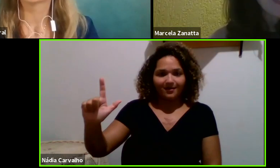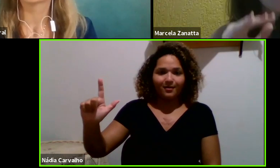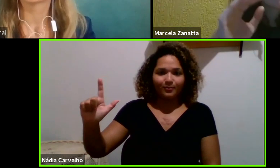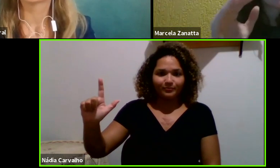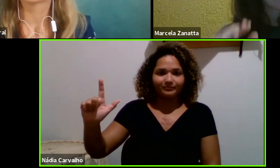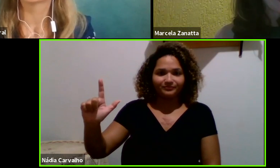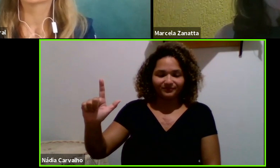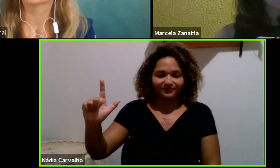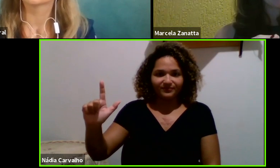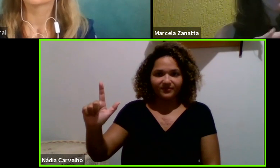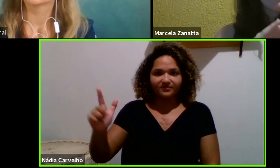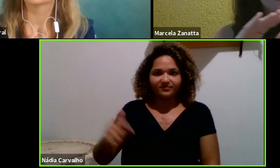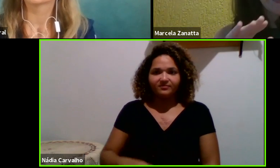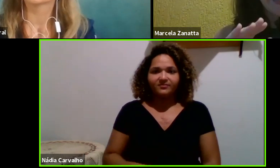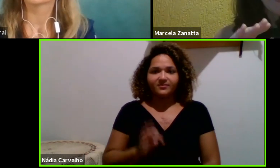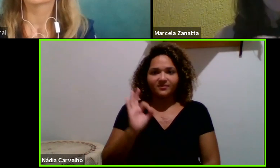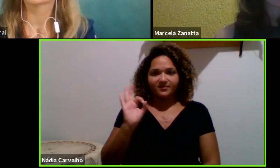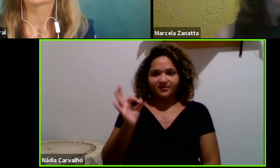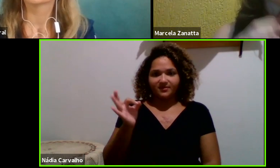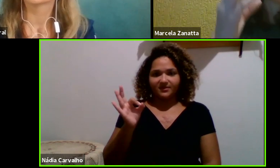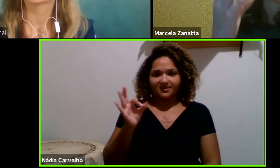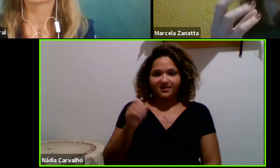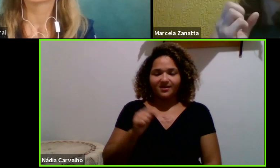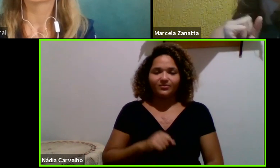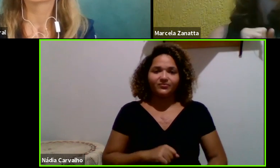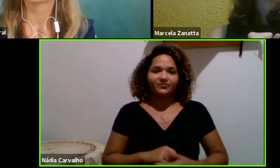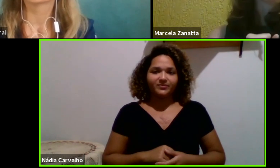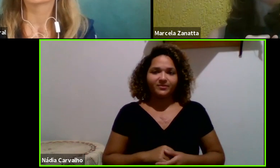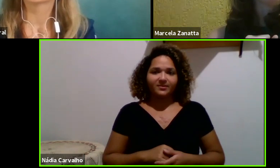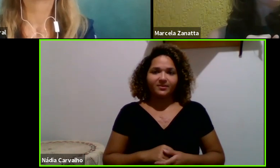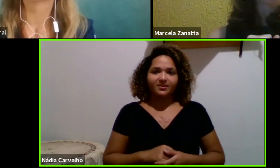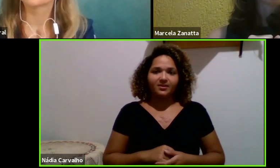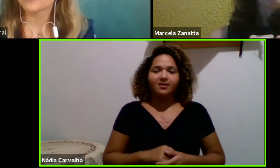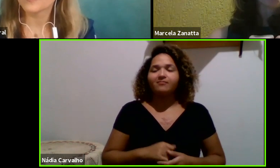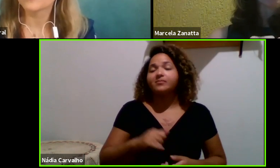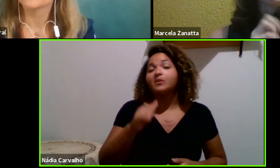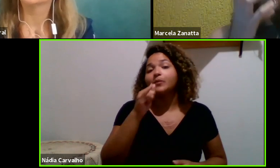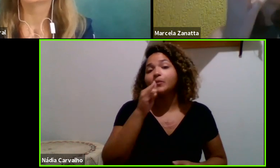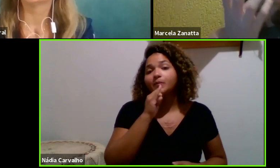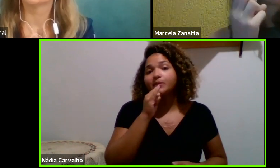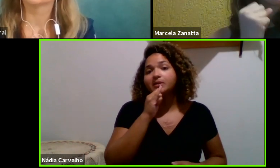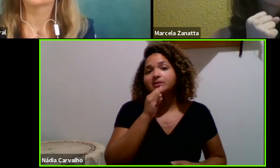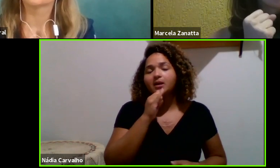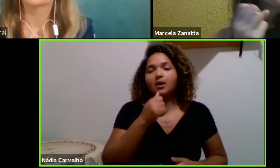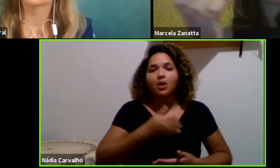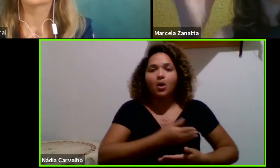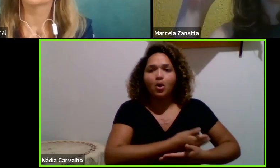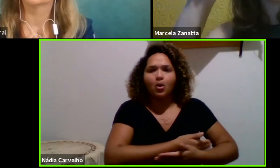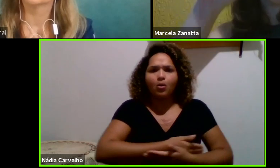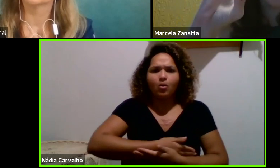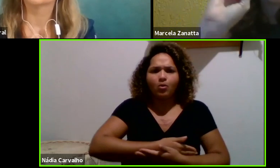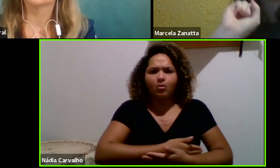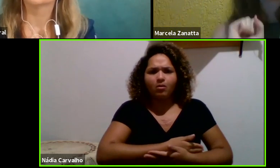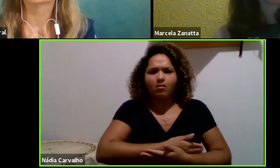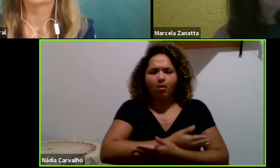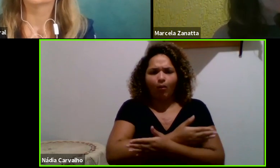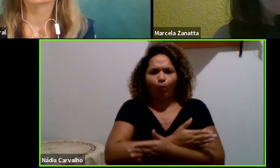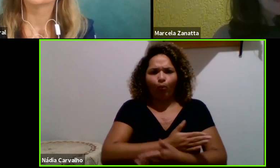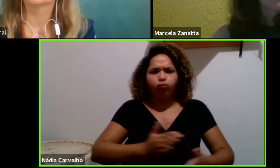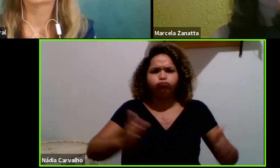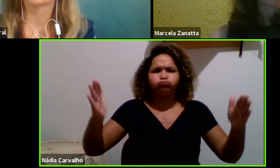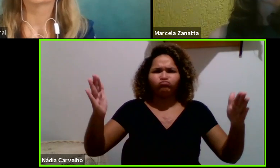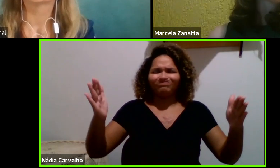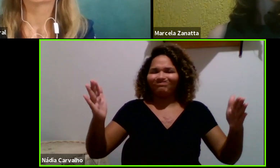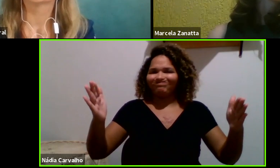gemelar em casa, pode ser gêmeos em casa, de jeito nenhum. E também não pode ser um bebezinho pélvico, que é aquele bebê que está sentadinho, tem que ser um bebezinho de cabeça